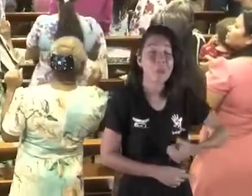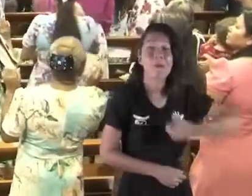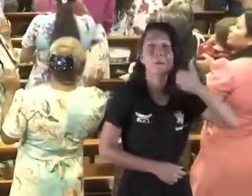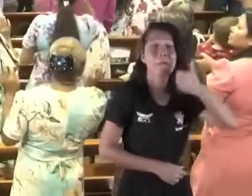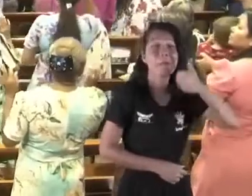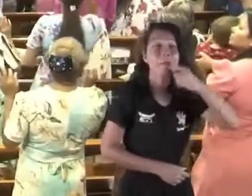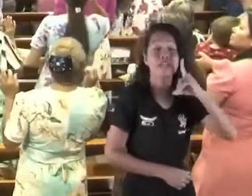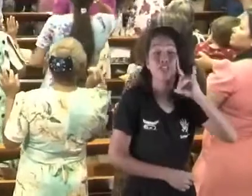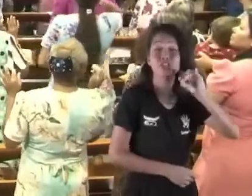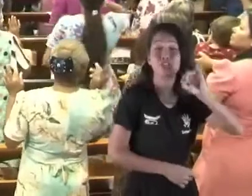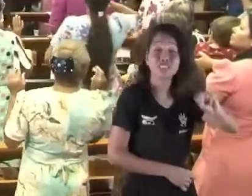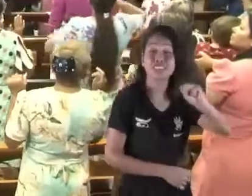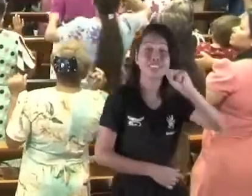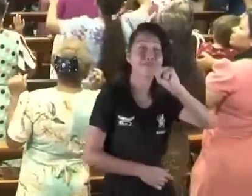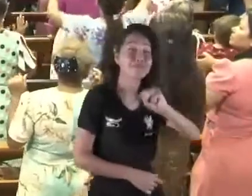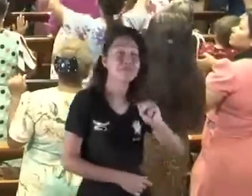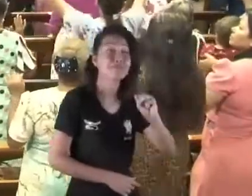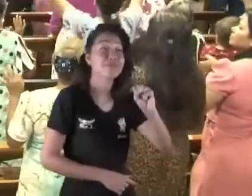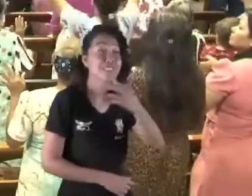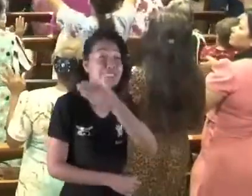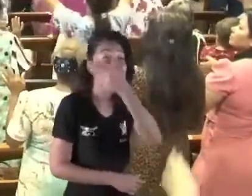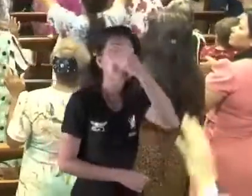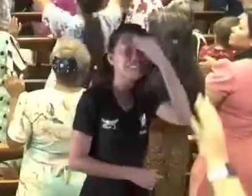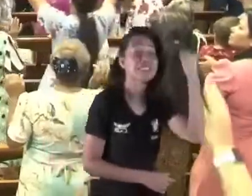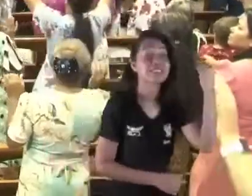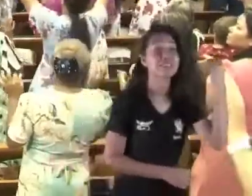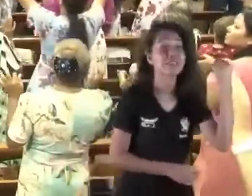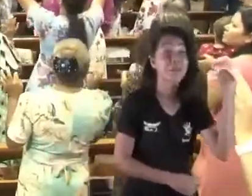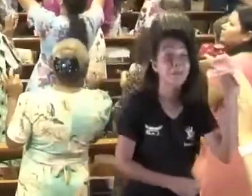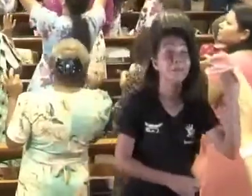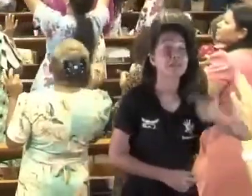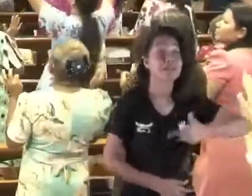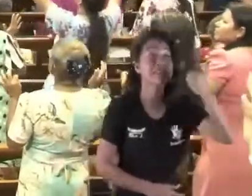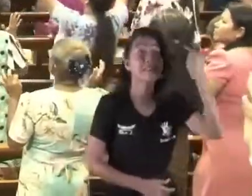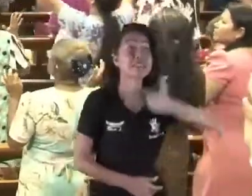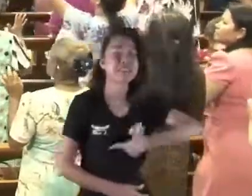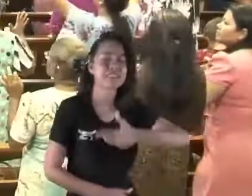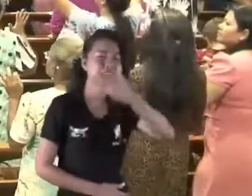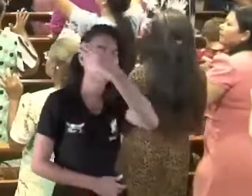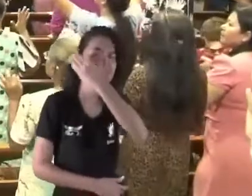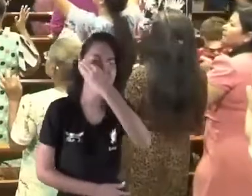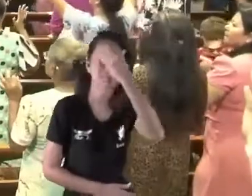batizou. Esquecido. Batizou. Do segundo batizou. Dia estava